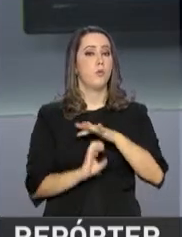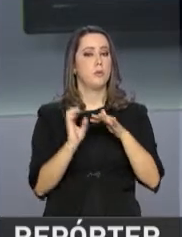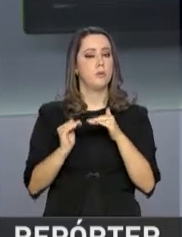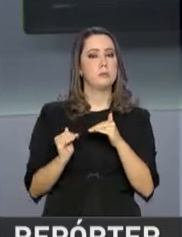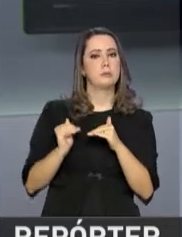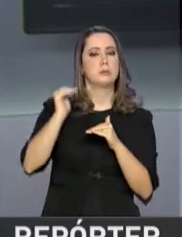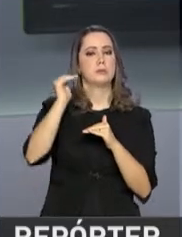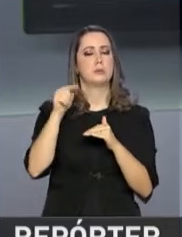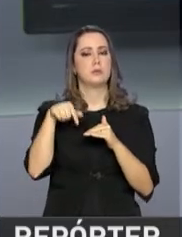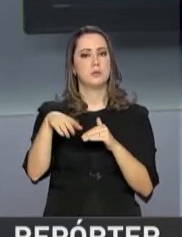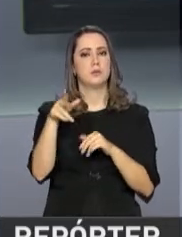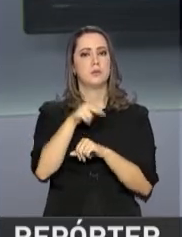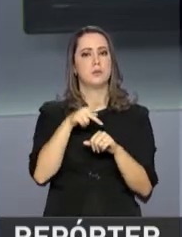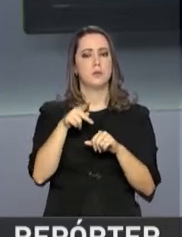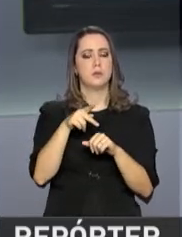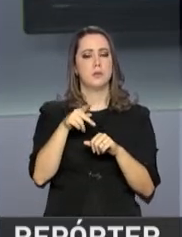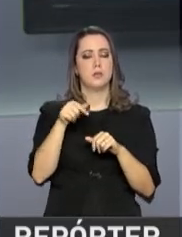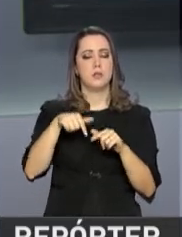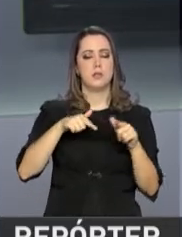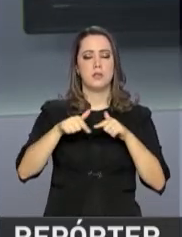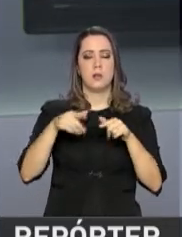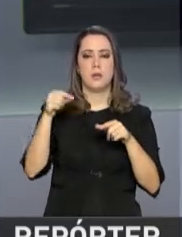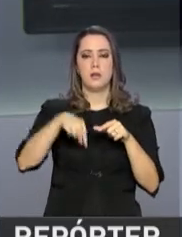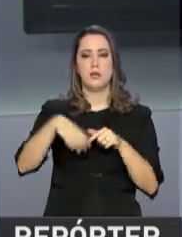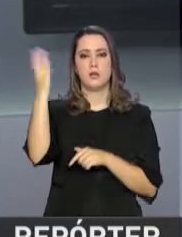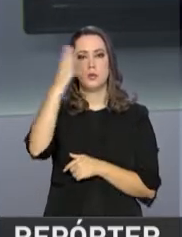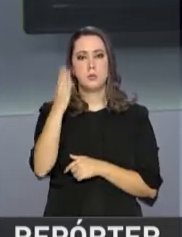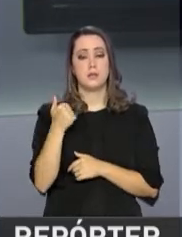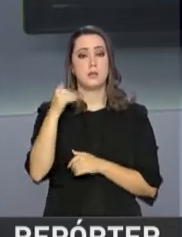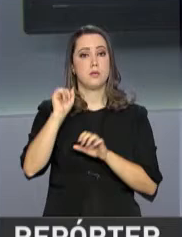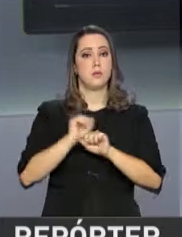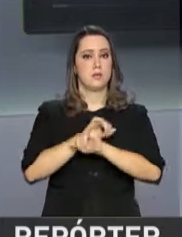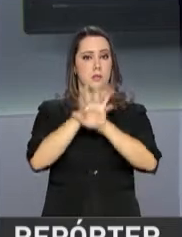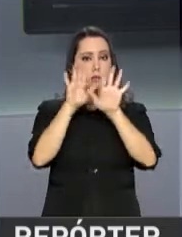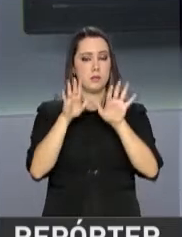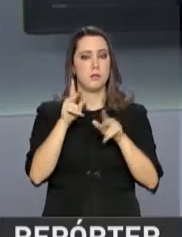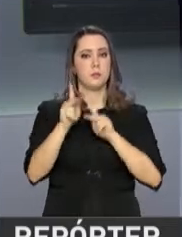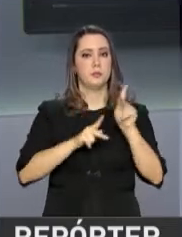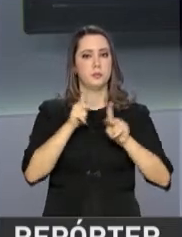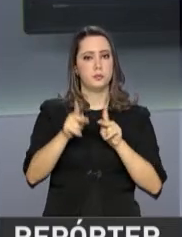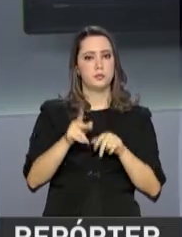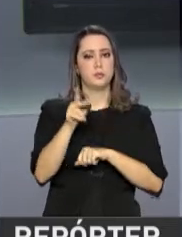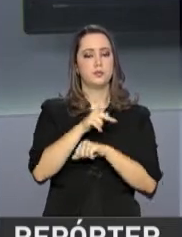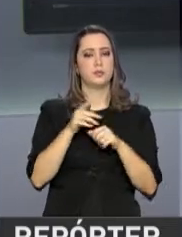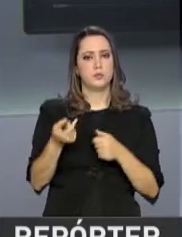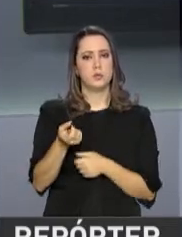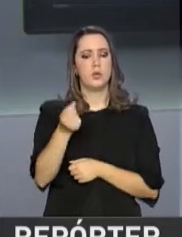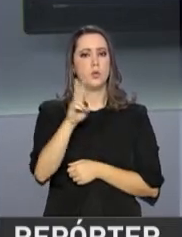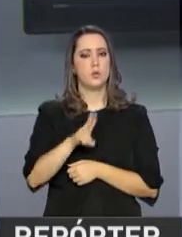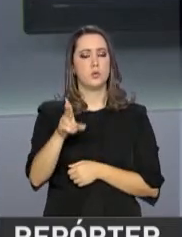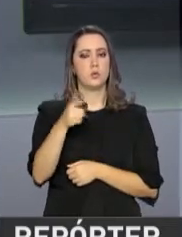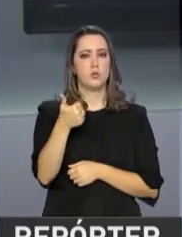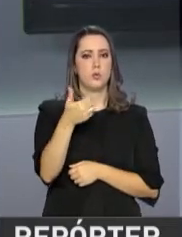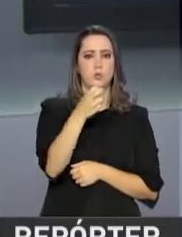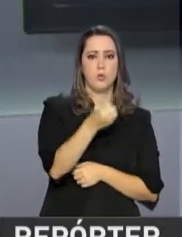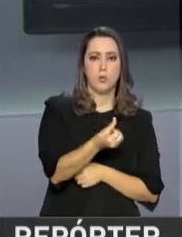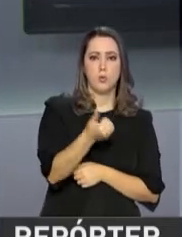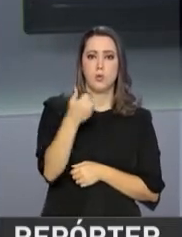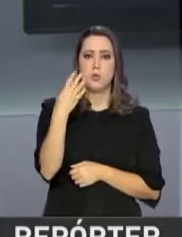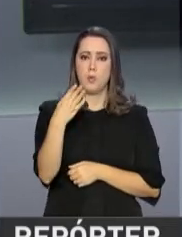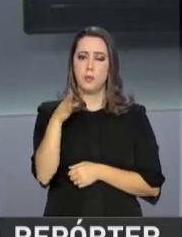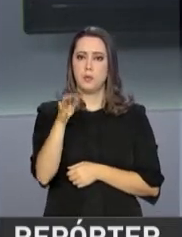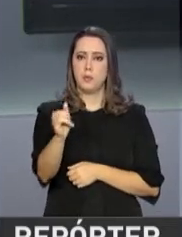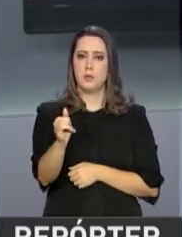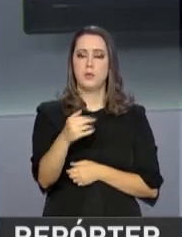que atuam no brasil a idéia é dar mais transparência à população do país que consumiu em 2016 quatro milhões e meio de